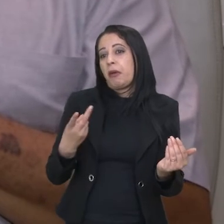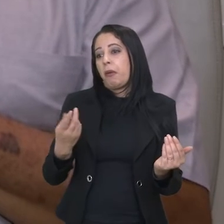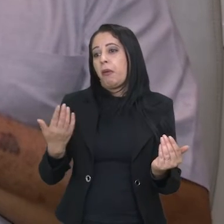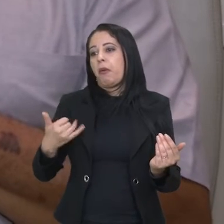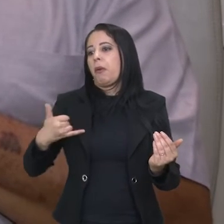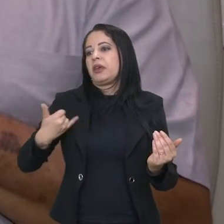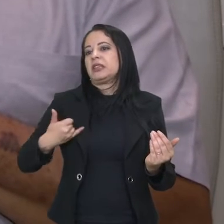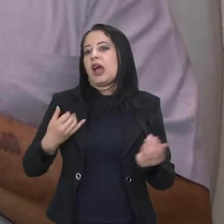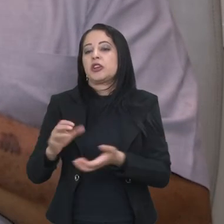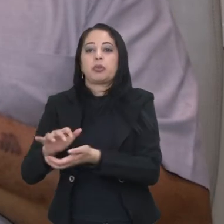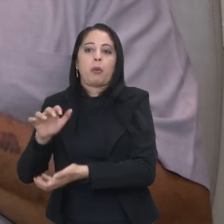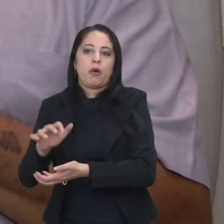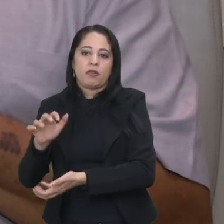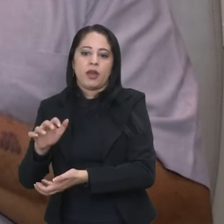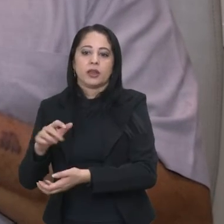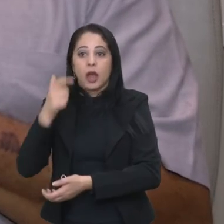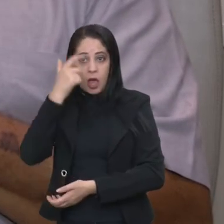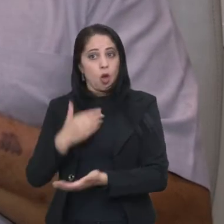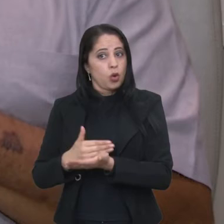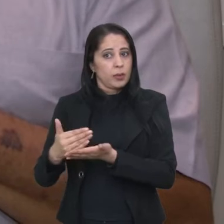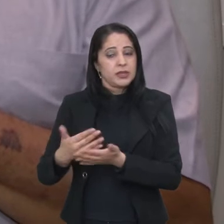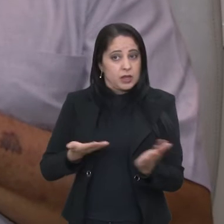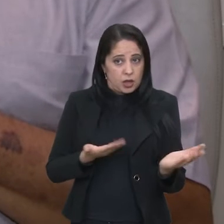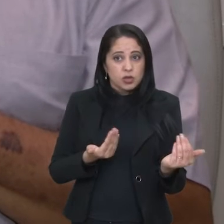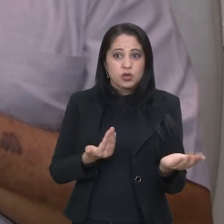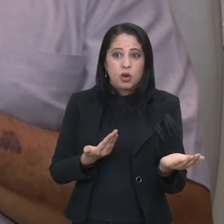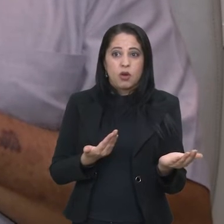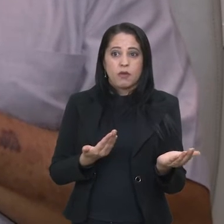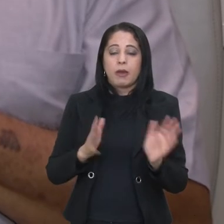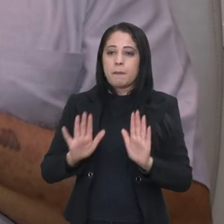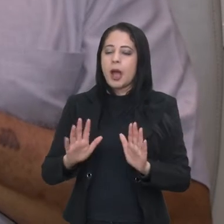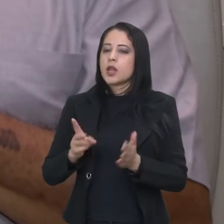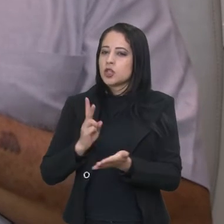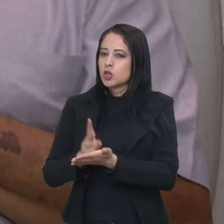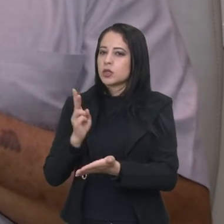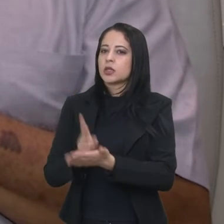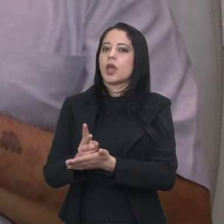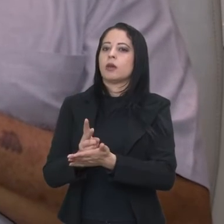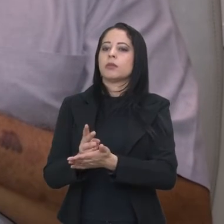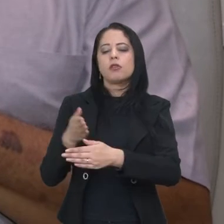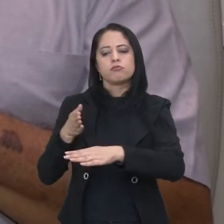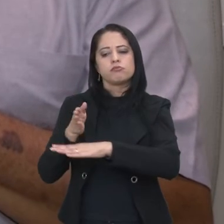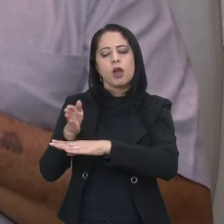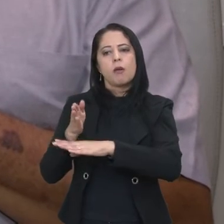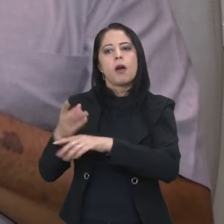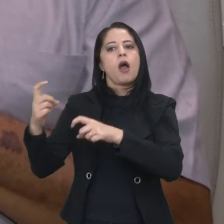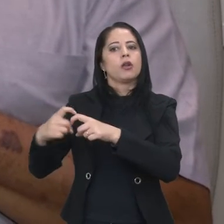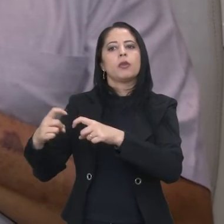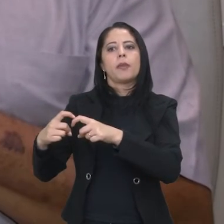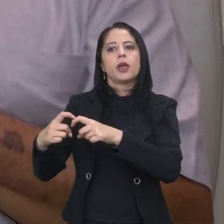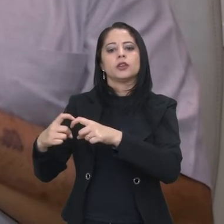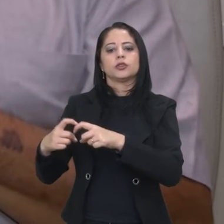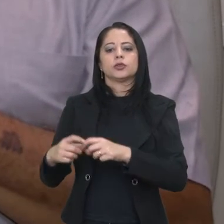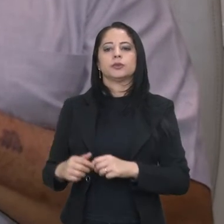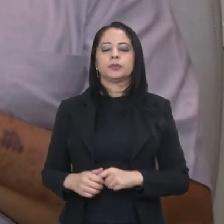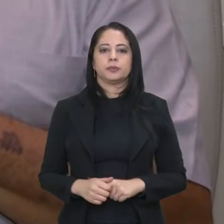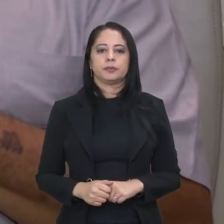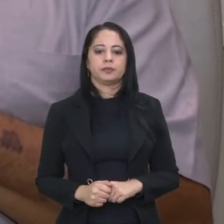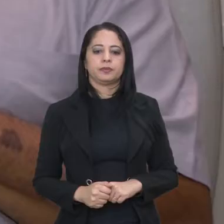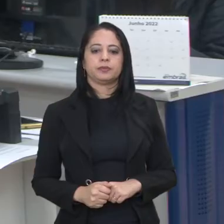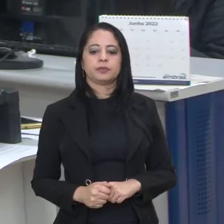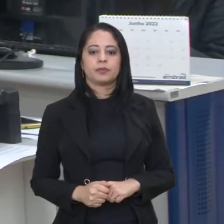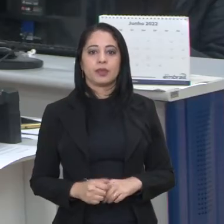por exemplo, tive alguns problemas relativamente jovem ainda. E sempre consegui resolver meus problemas procurando um